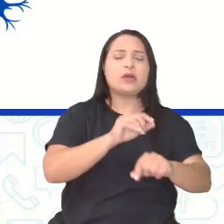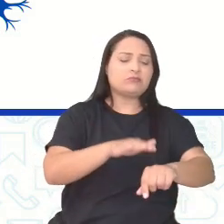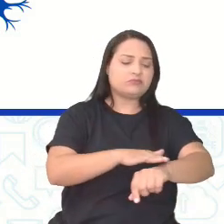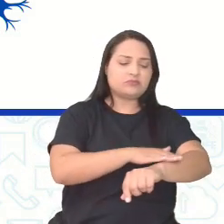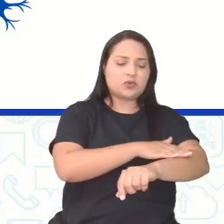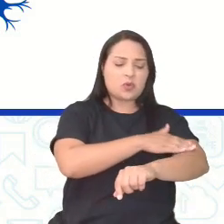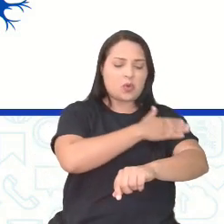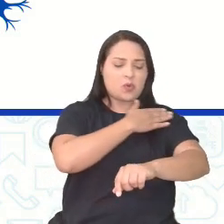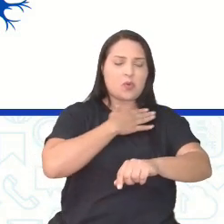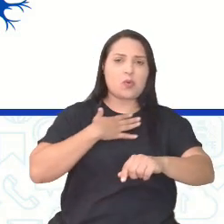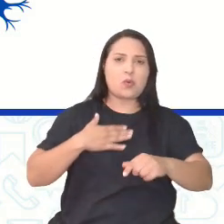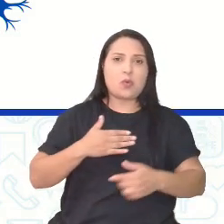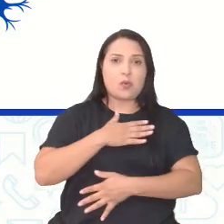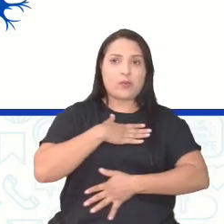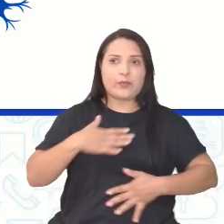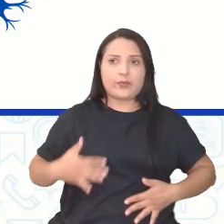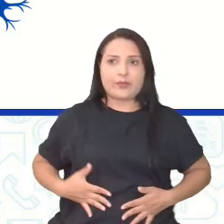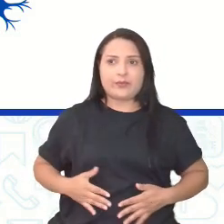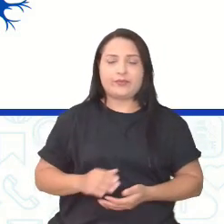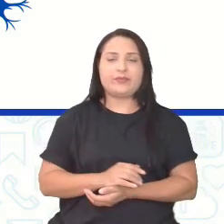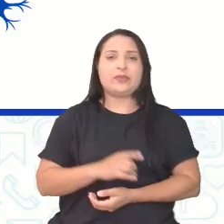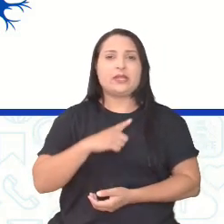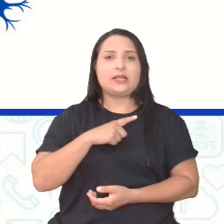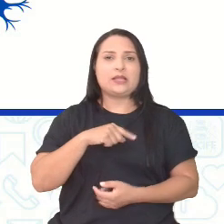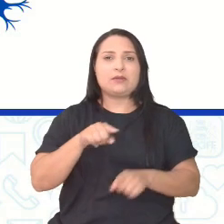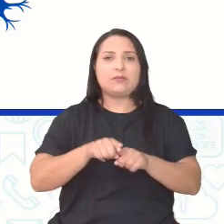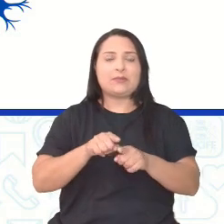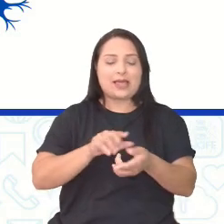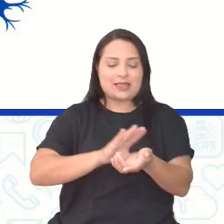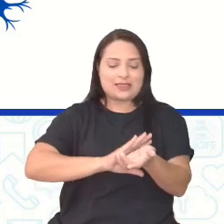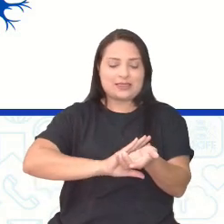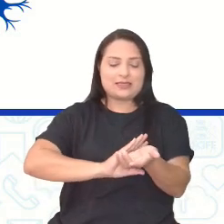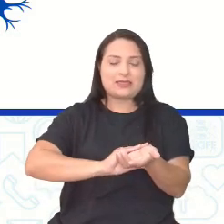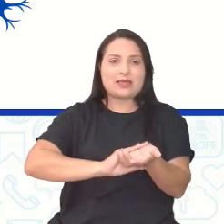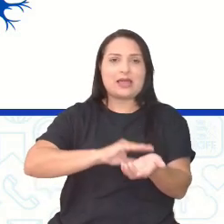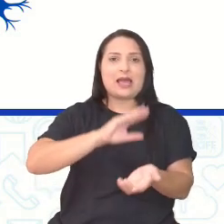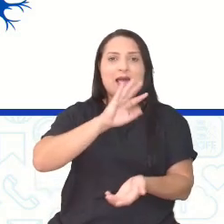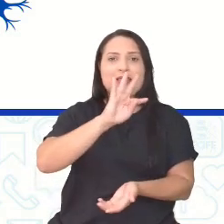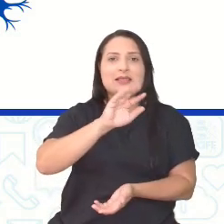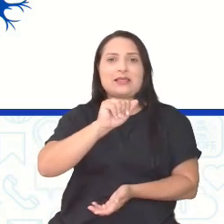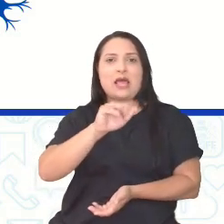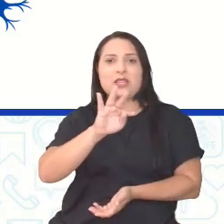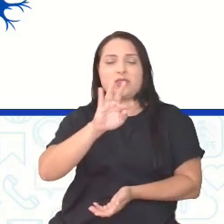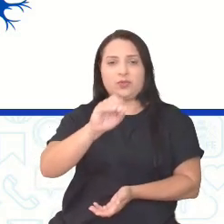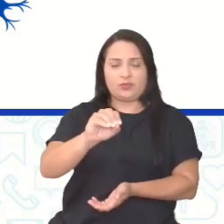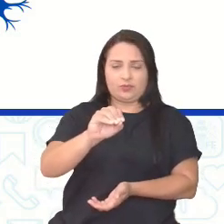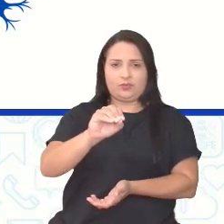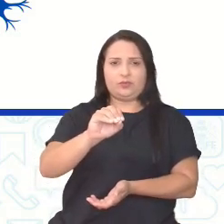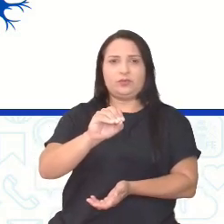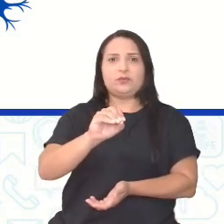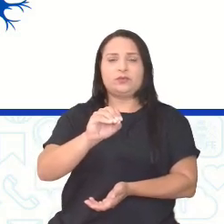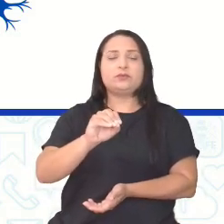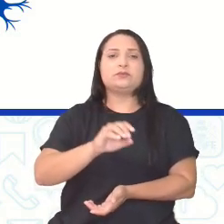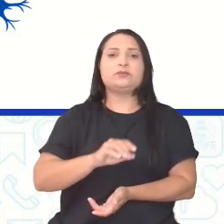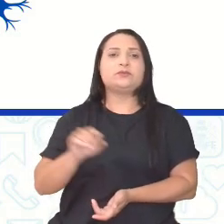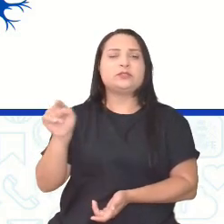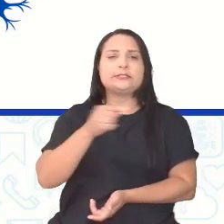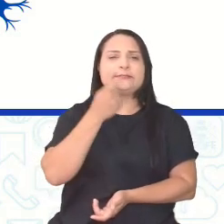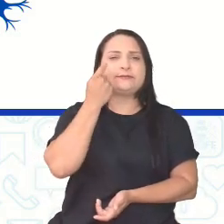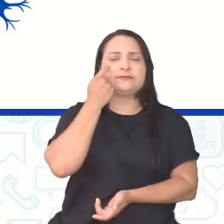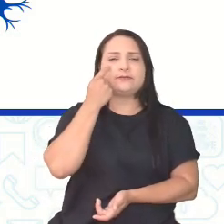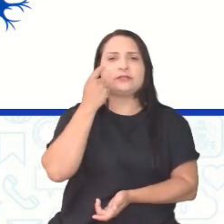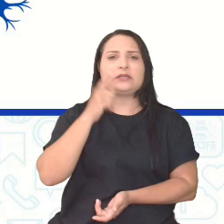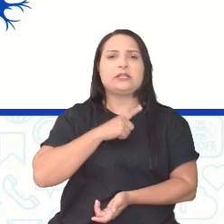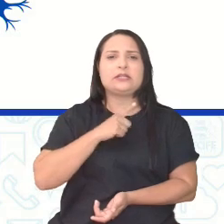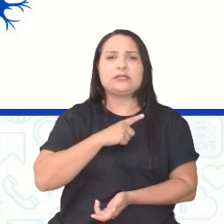corpo. A outra questão é a sensibilidade, na questão do tato. Então, a gente já vai ver que ele está próximo, né, das extremidades